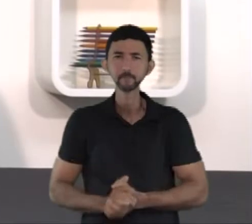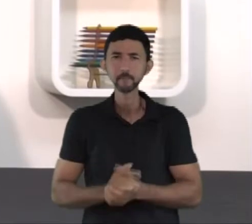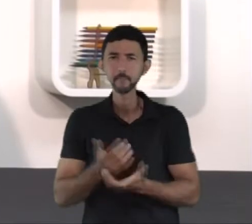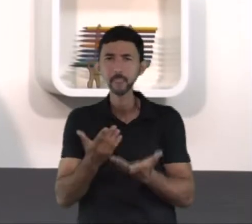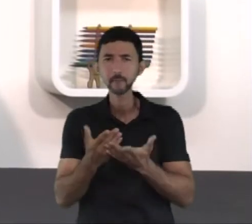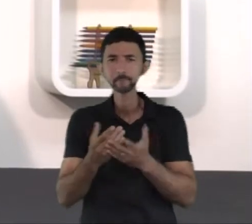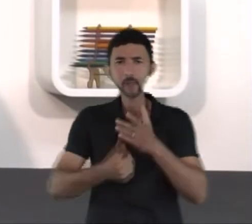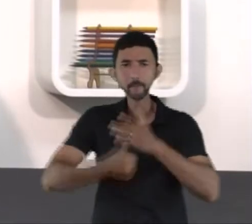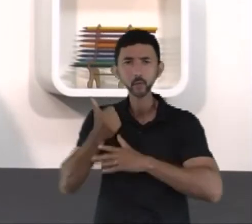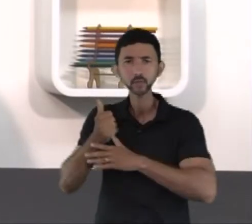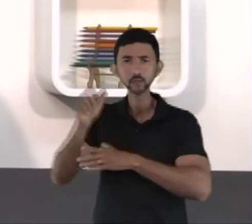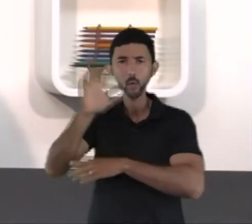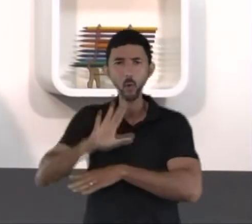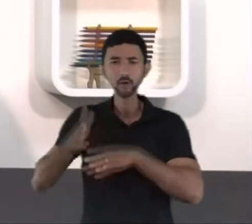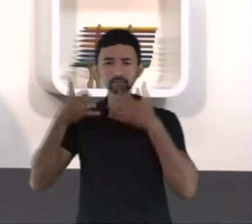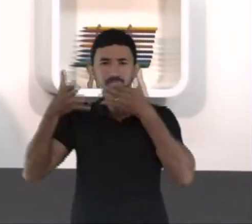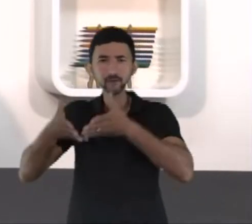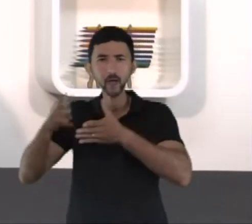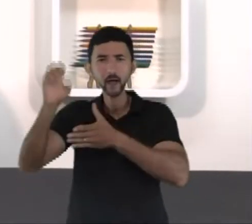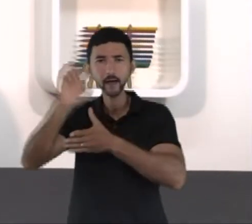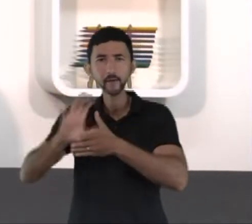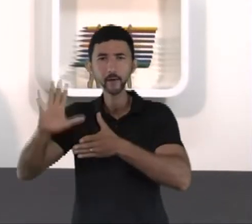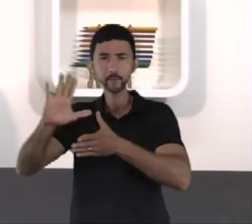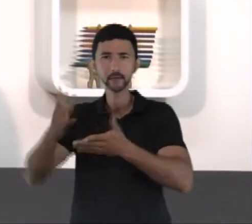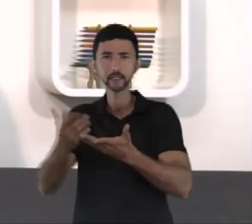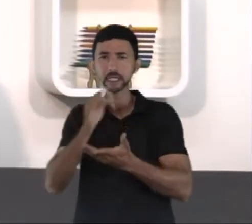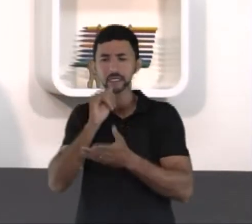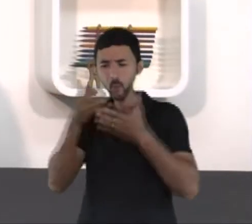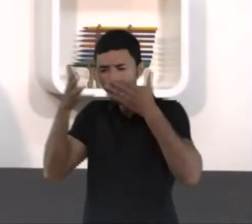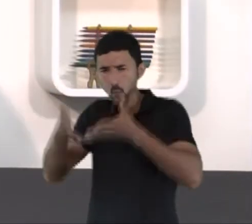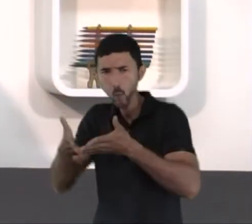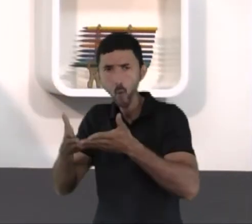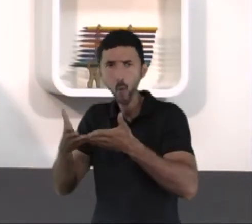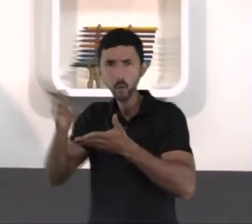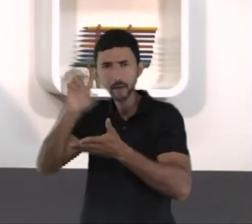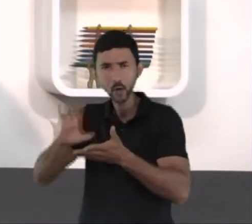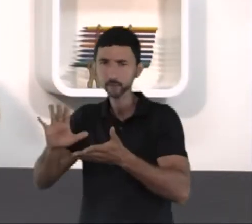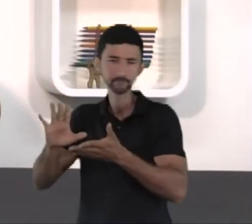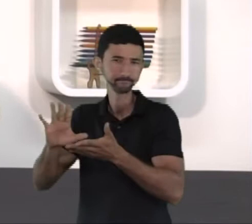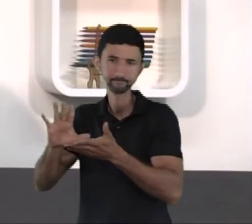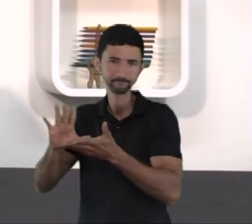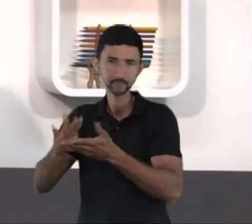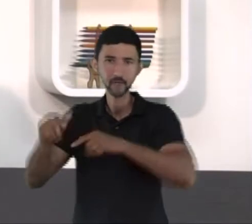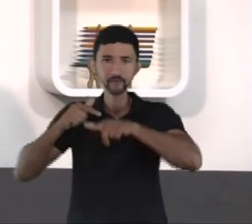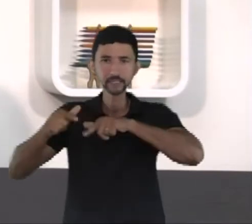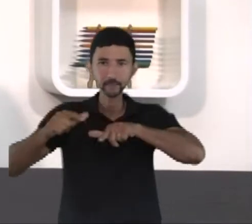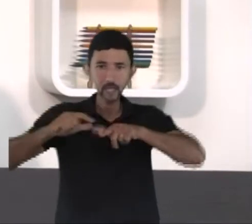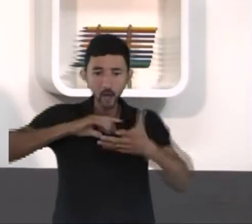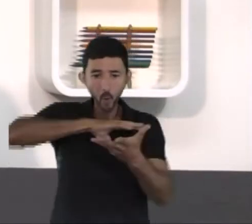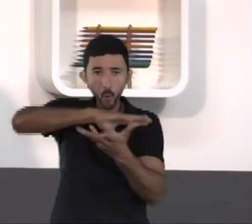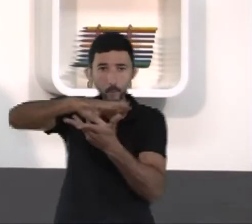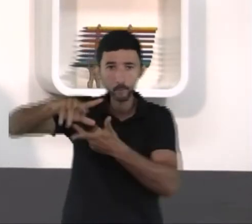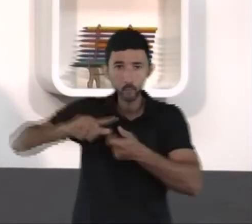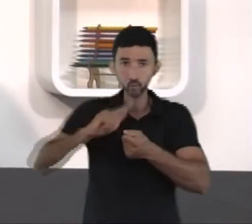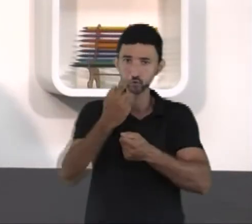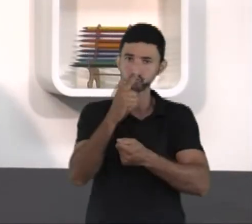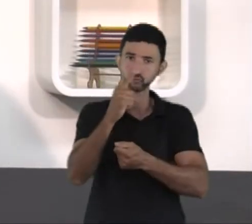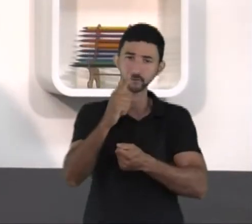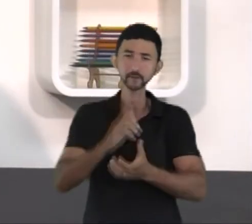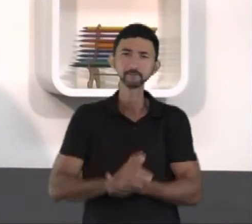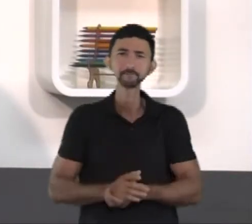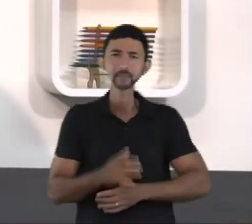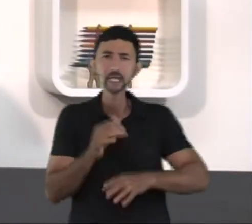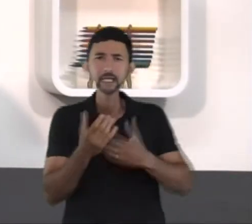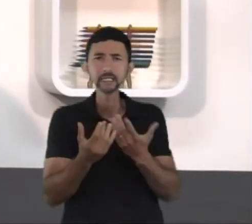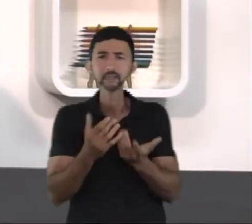recorte primeiramente na Europa, tá? Mas não que a gente vai se concentrar só na Europa, a gente vai trabalhar a geografia do mundo todo, tá? Como